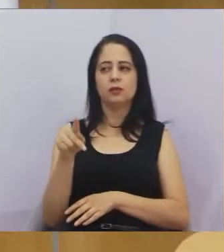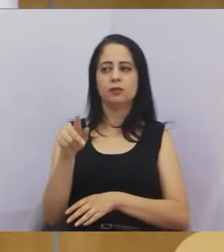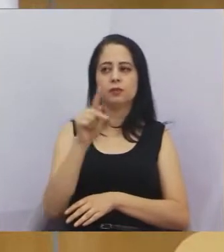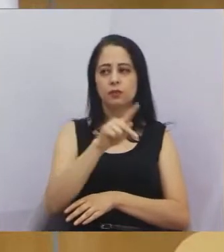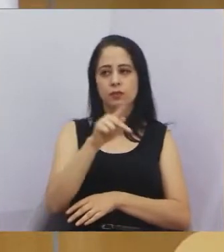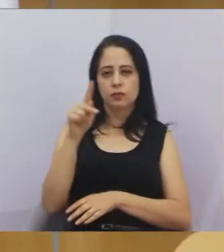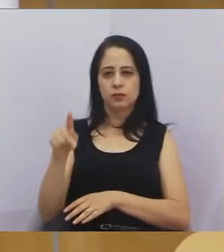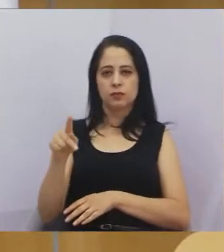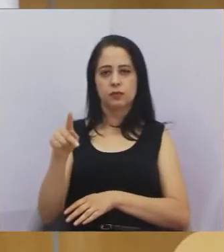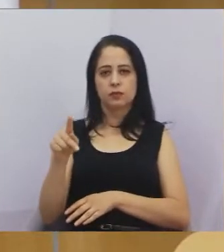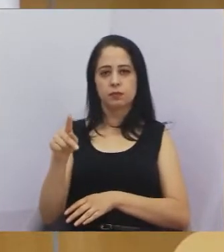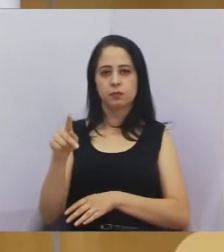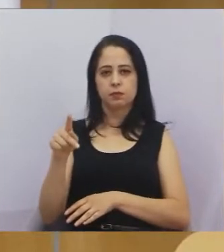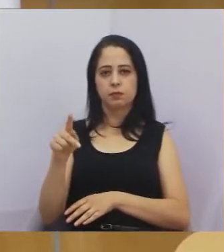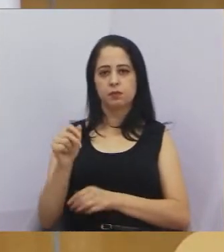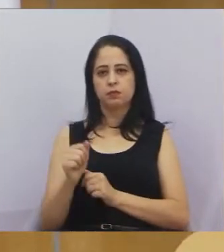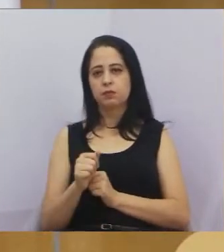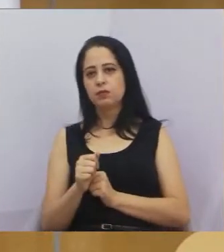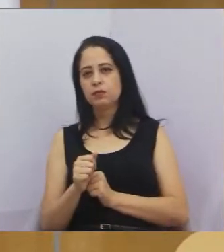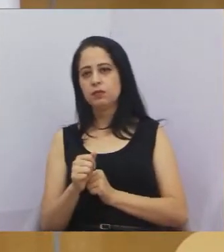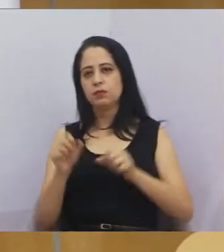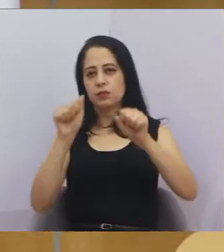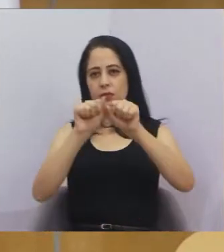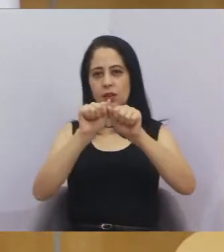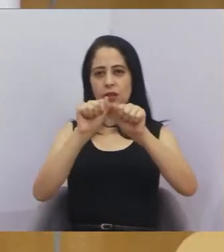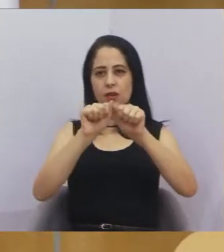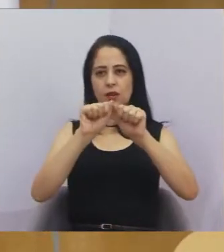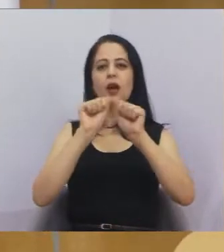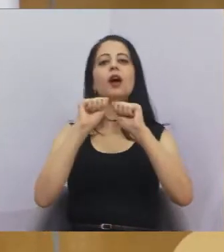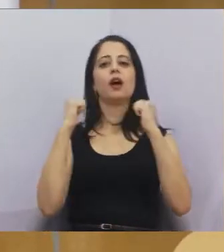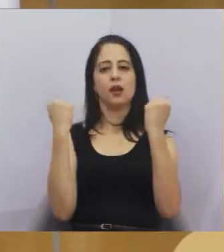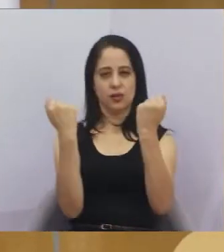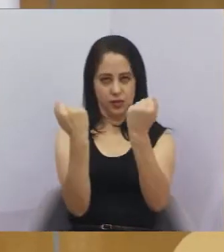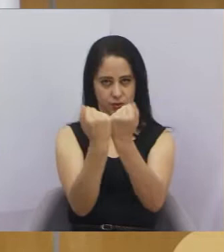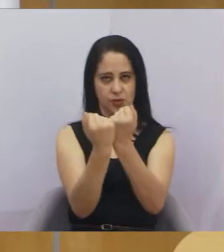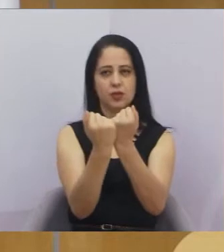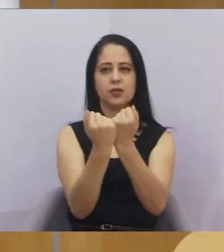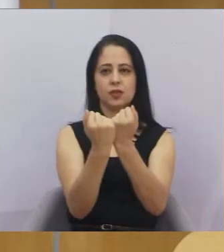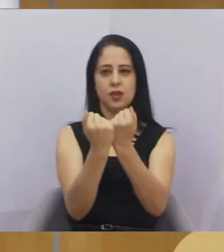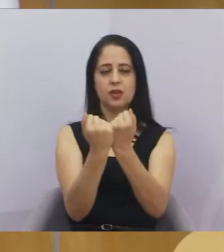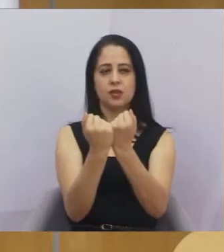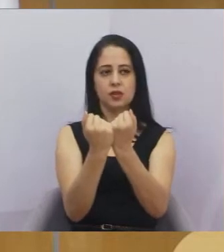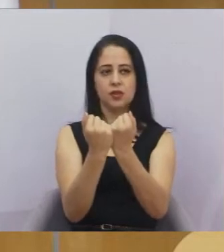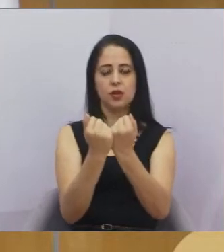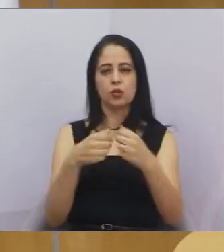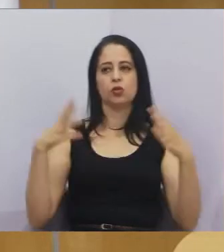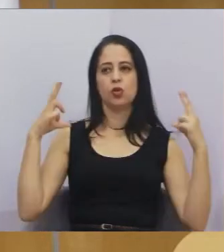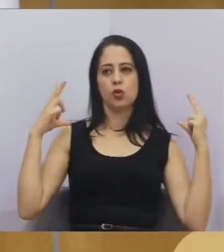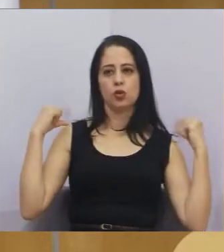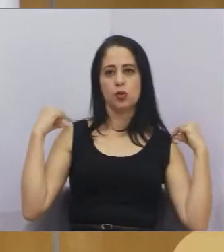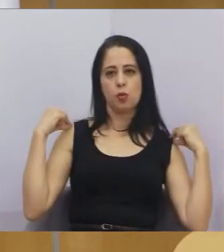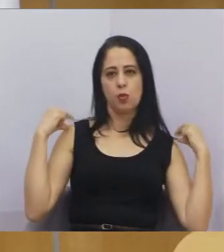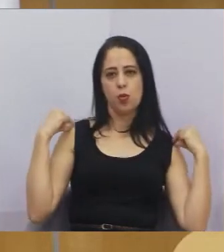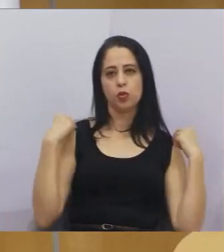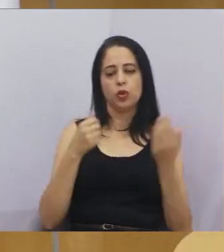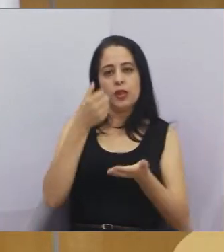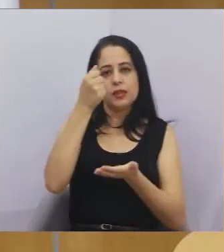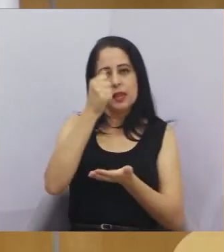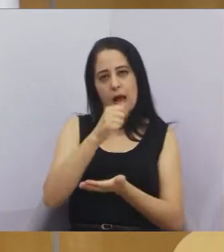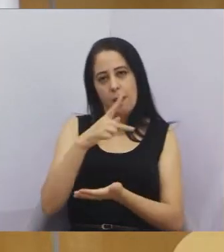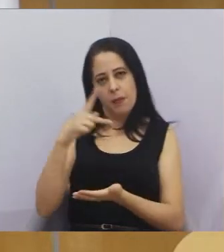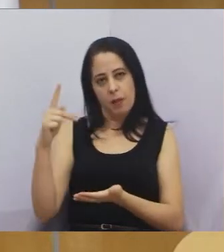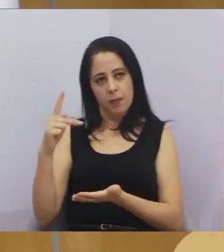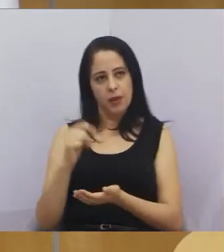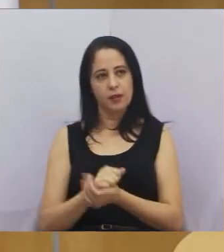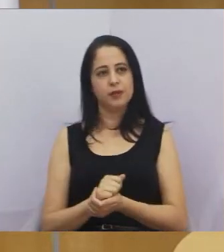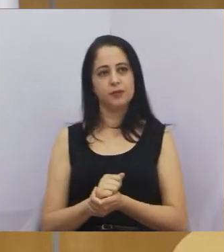tem passado grandes dificuldades. Se a gente for discorrer aqui, a gente resume no aumento